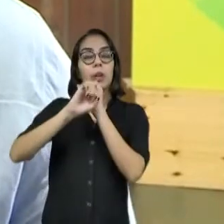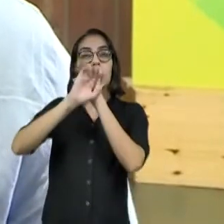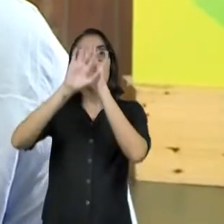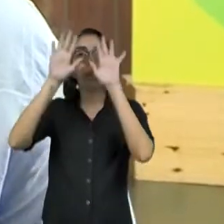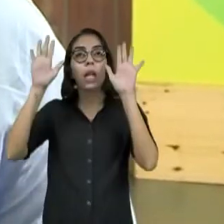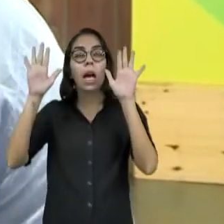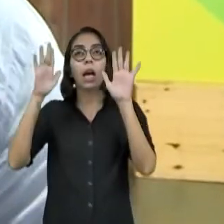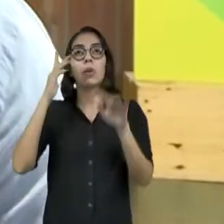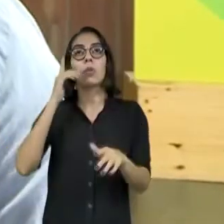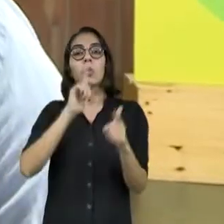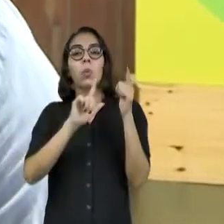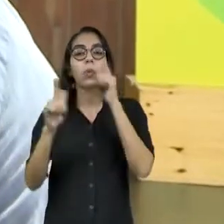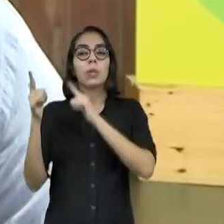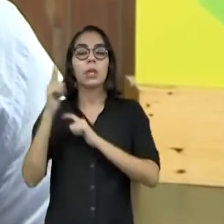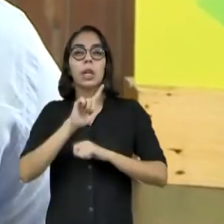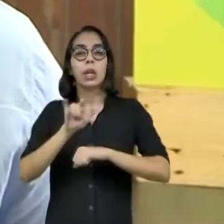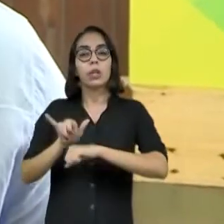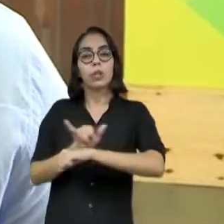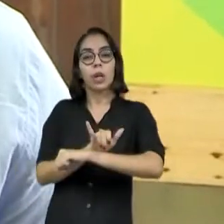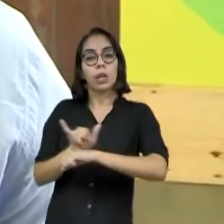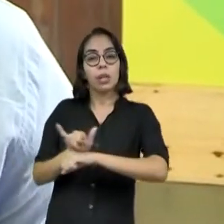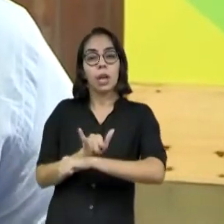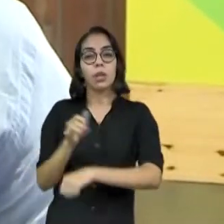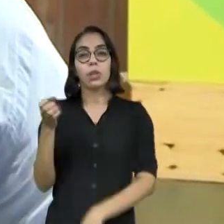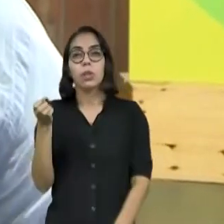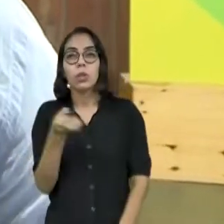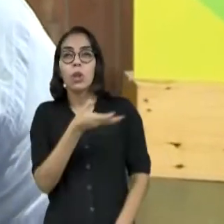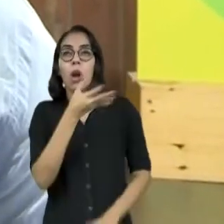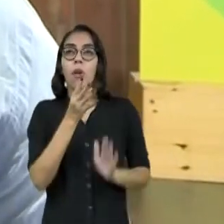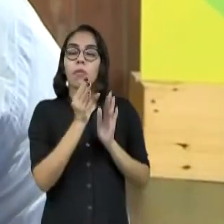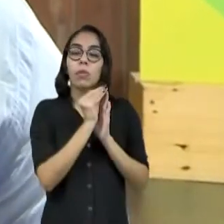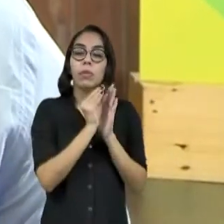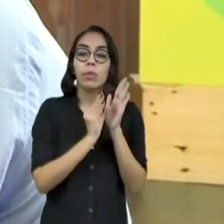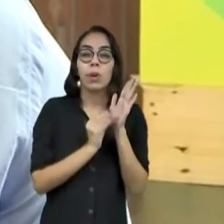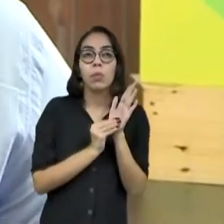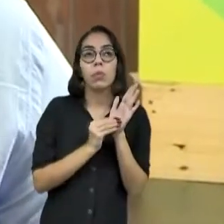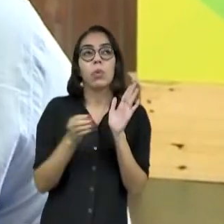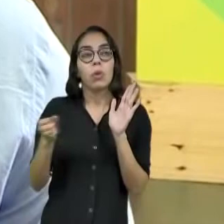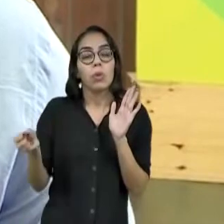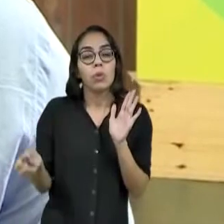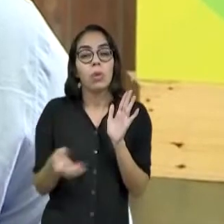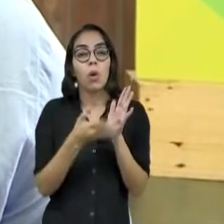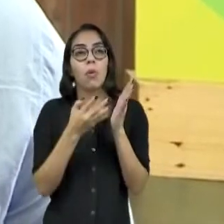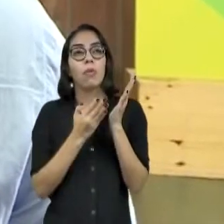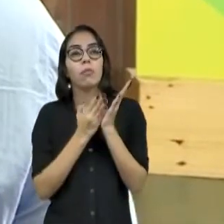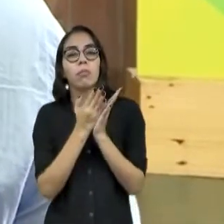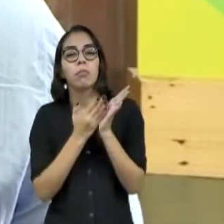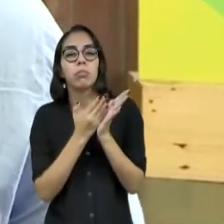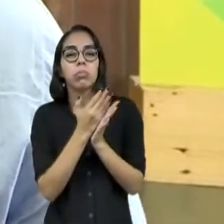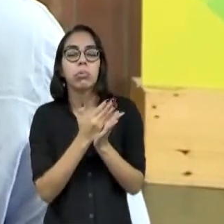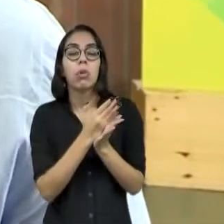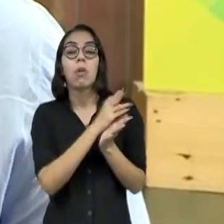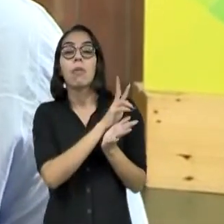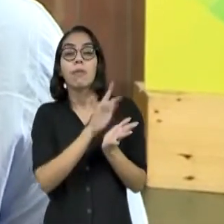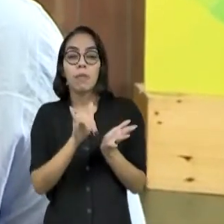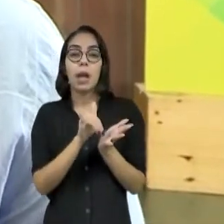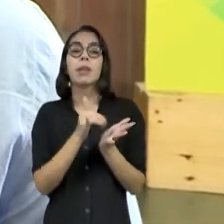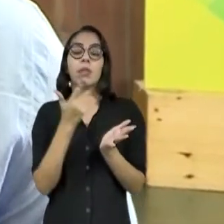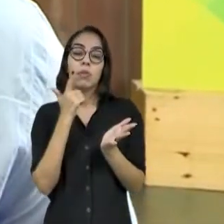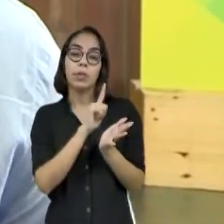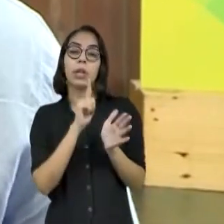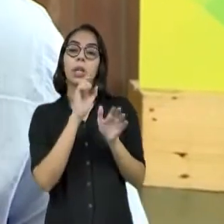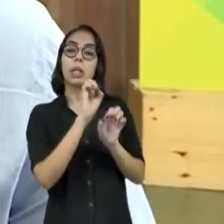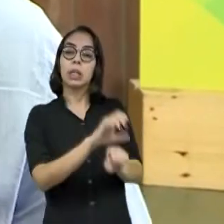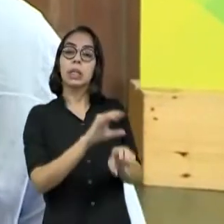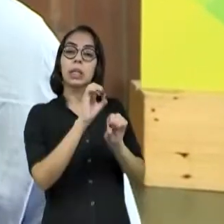ensino. Então agora a gente já consegue trazer novos conteúdos, né? A gente consegue trazer um leque de opções muito maior para os nossos alunos.